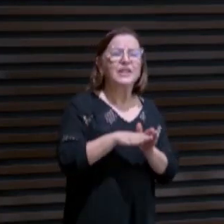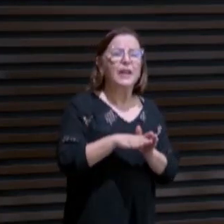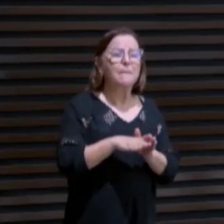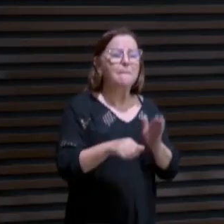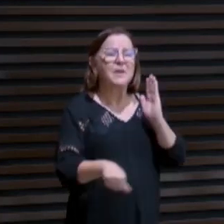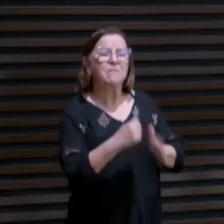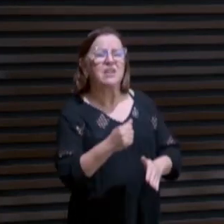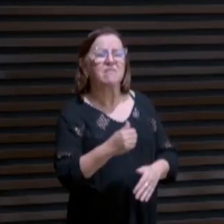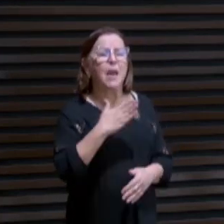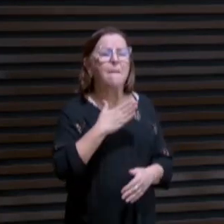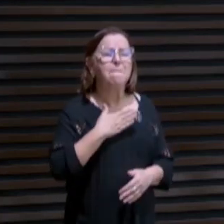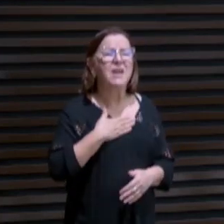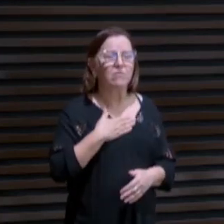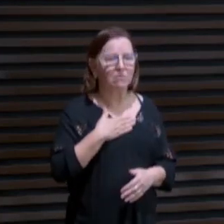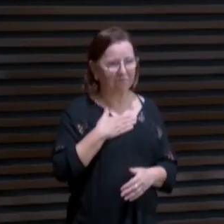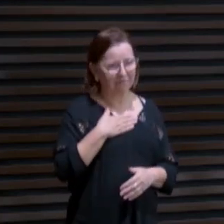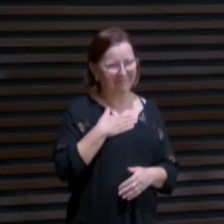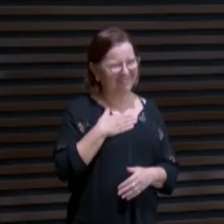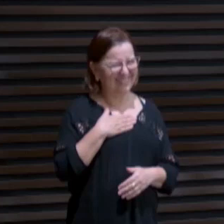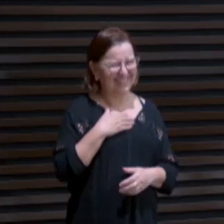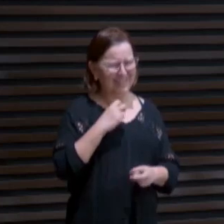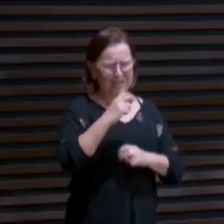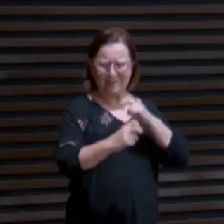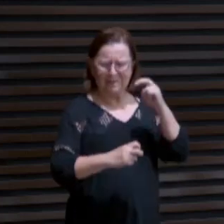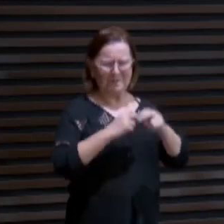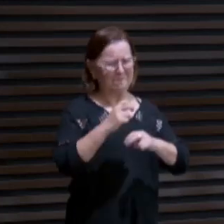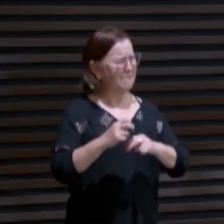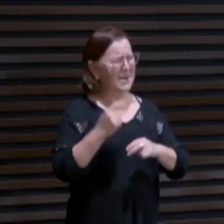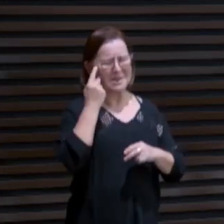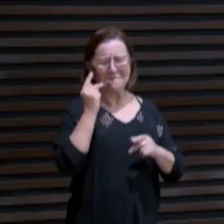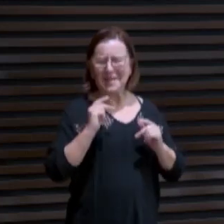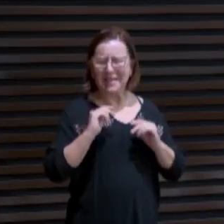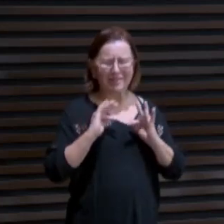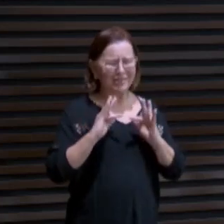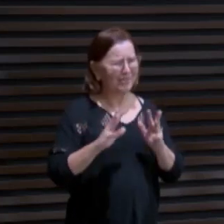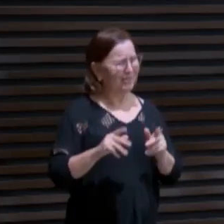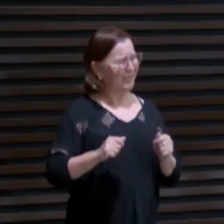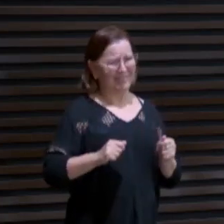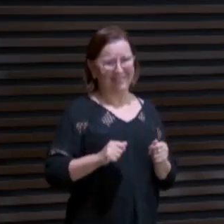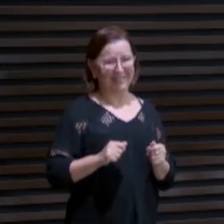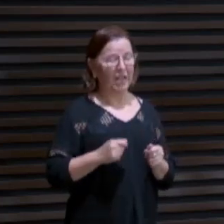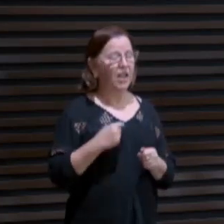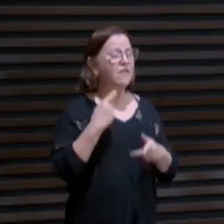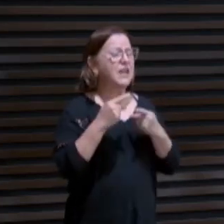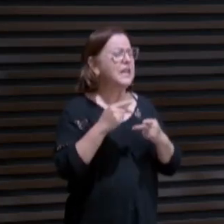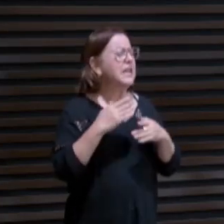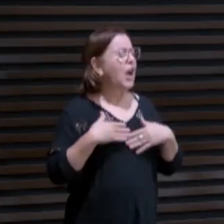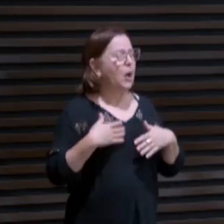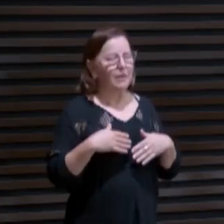público, mas eu cheguei primeiro. Calma, isso é de todos, não eu,